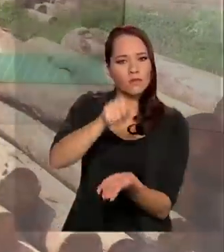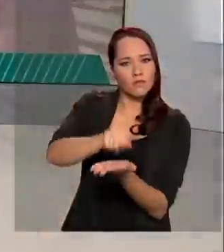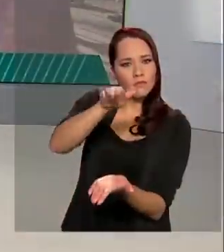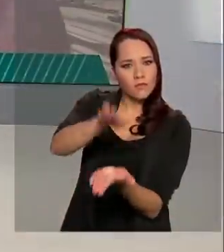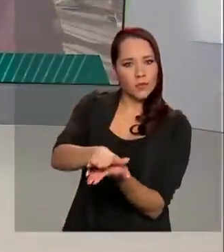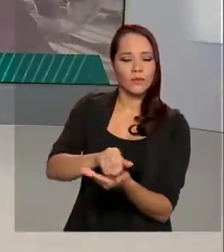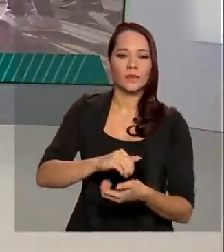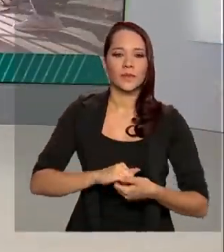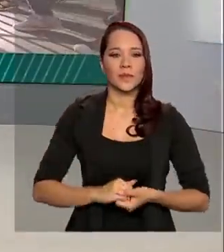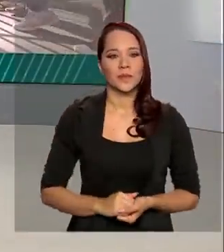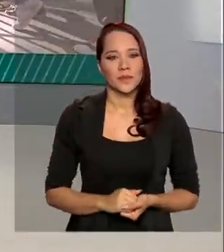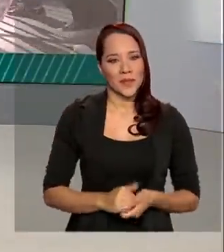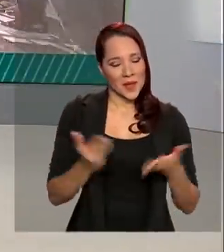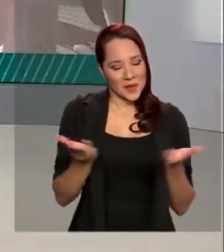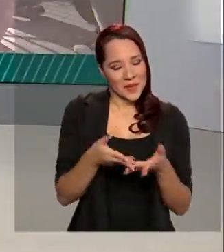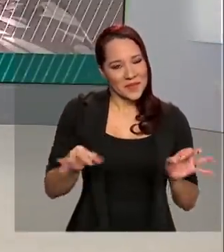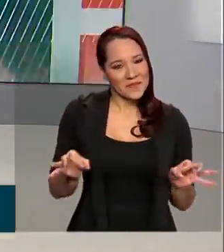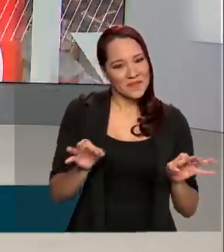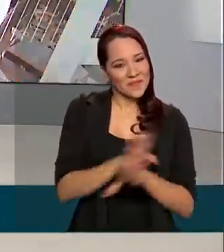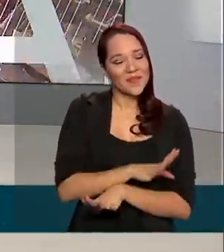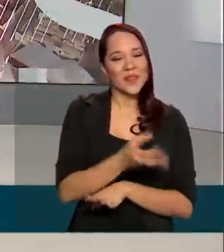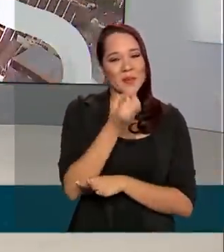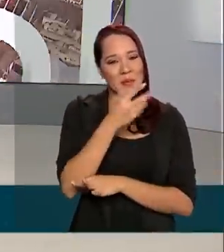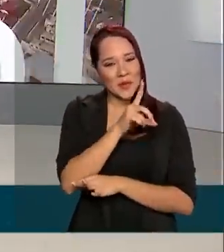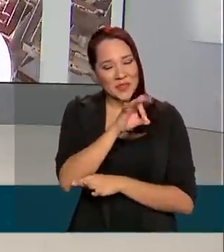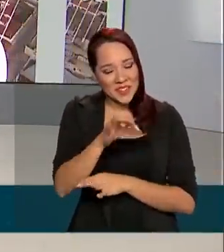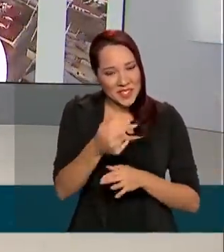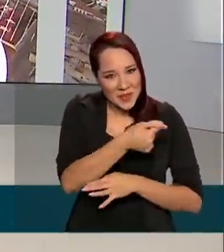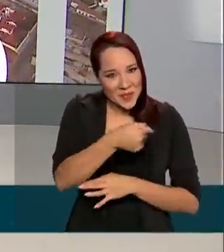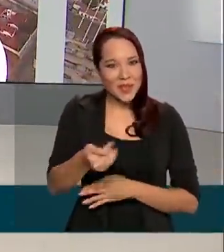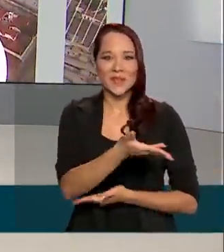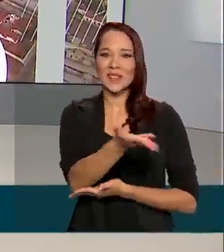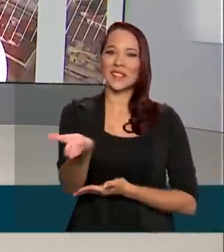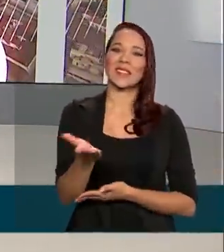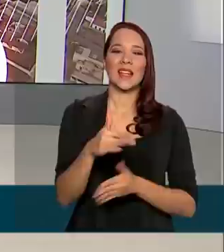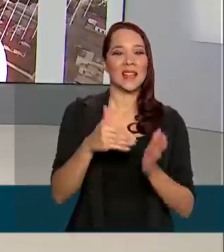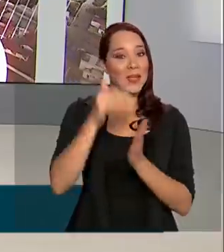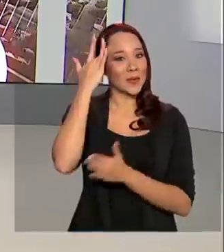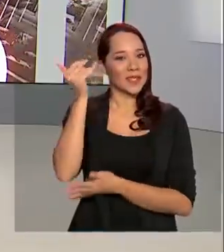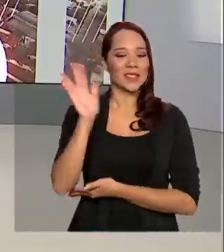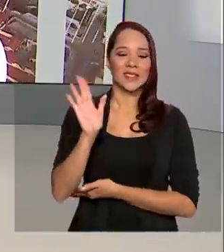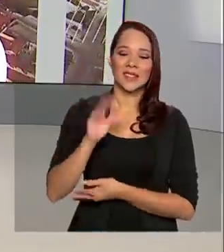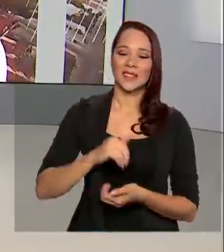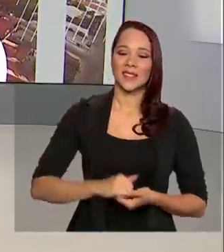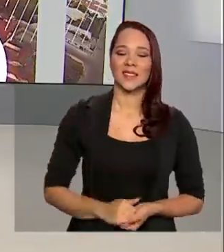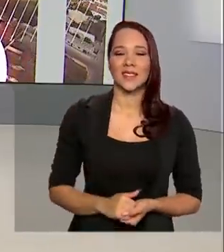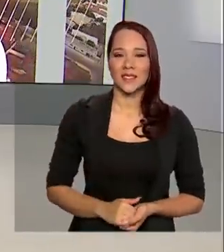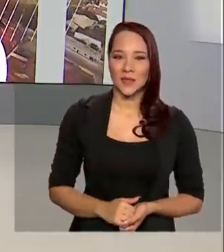A gente fica por aqui. Ótimo início de semana para você. Até amanhã. Tchau, tchau.